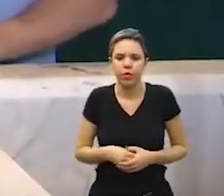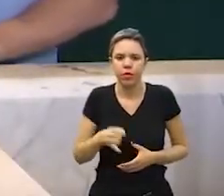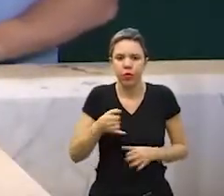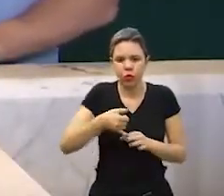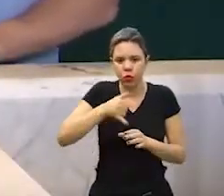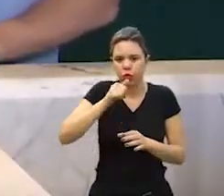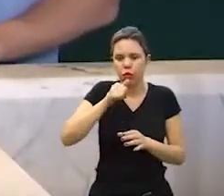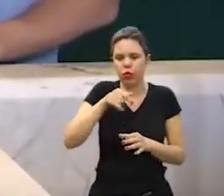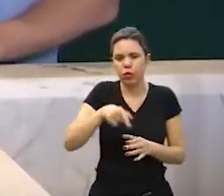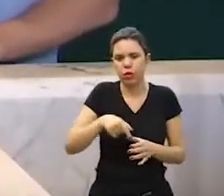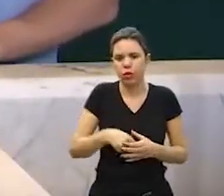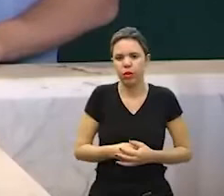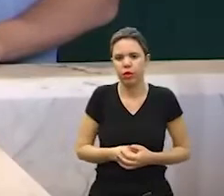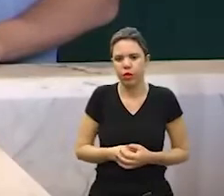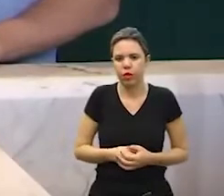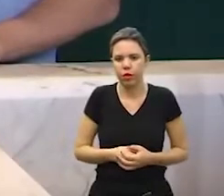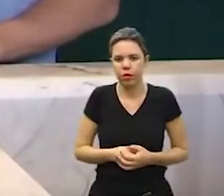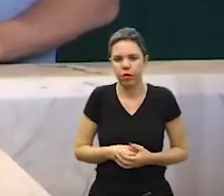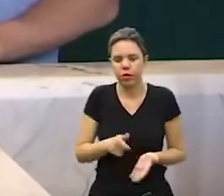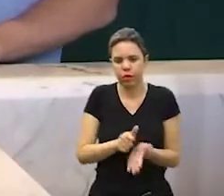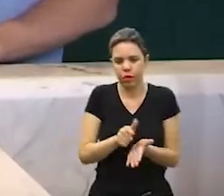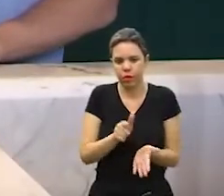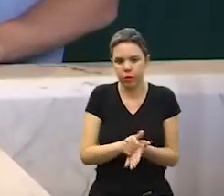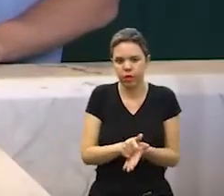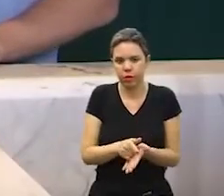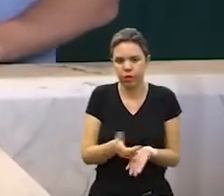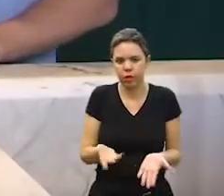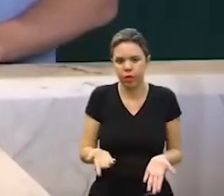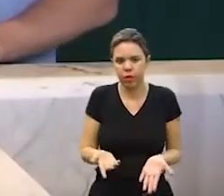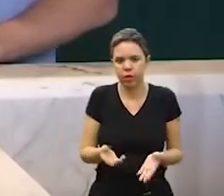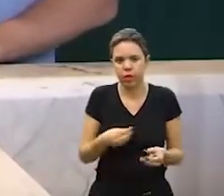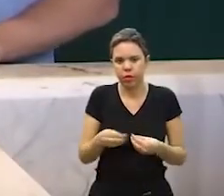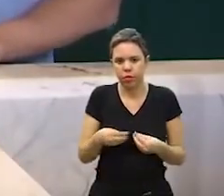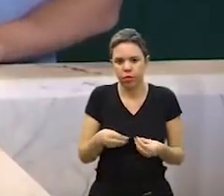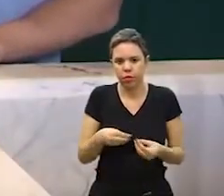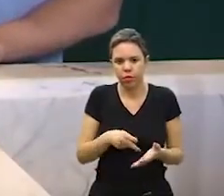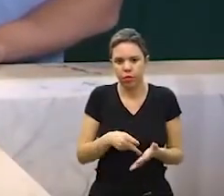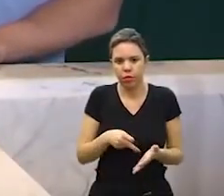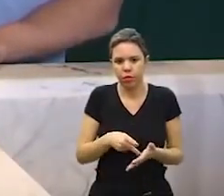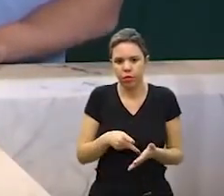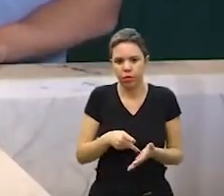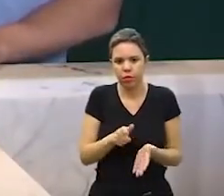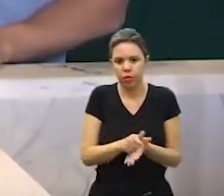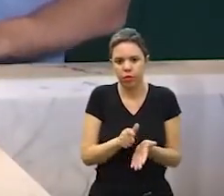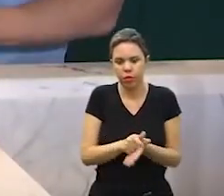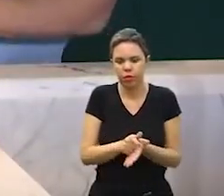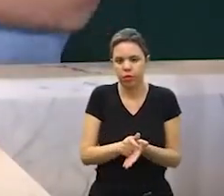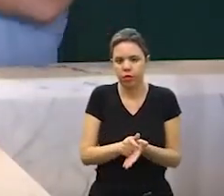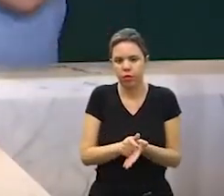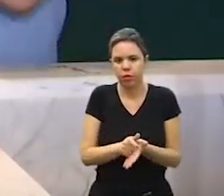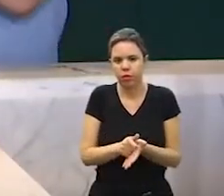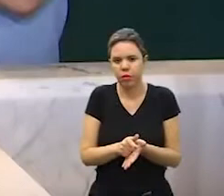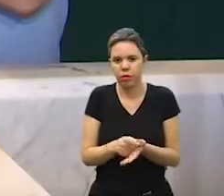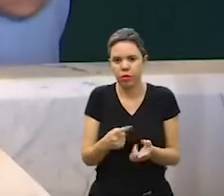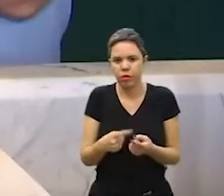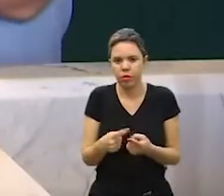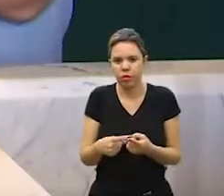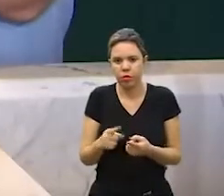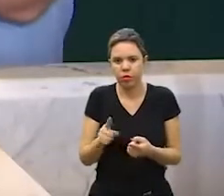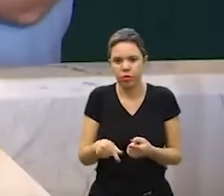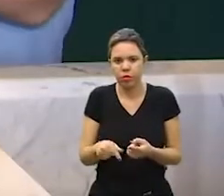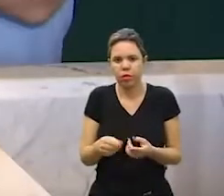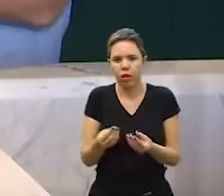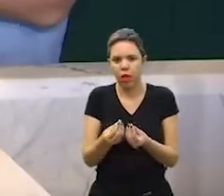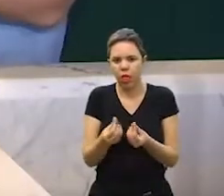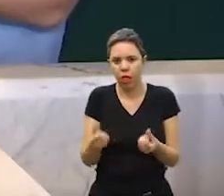Dulce, se o canudinho for de papel, né? Sim, plástico. Na verdade, o de papel, ok, porque ele,